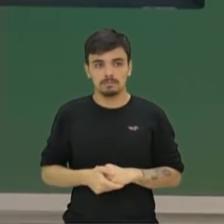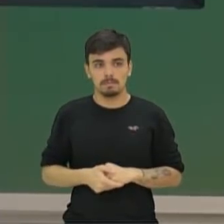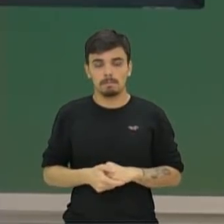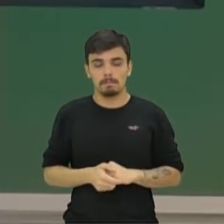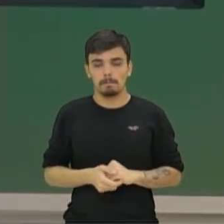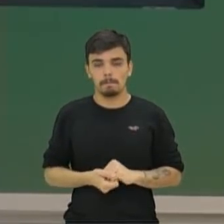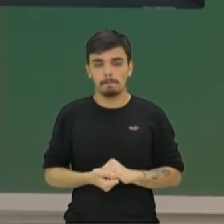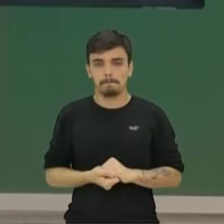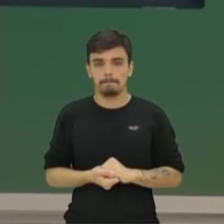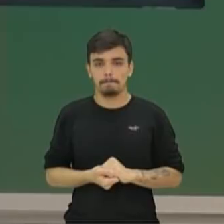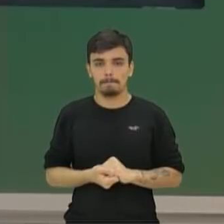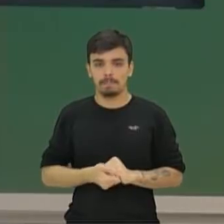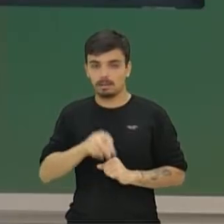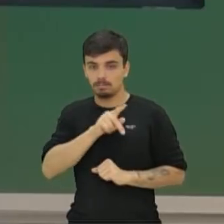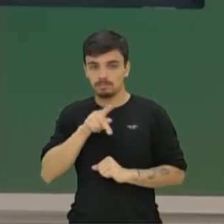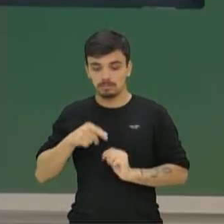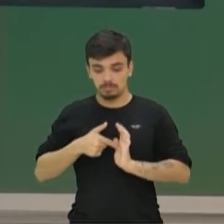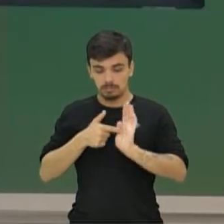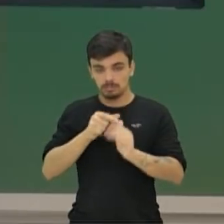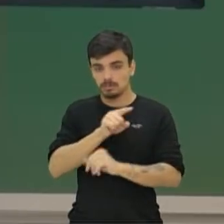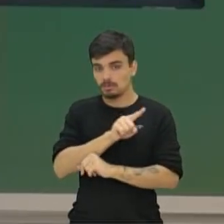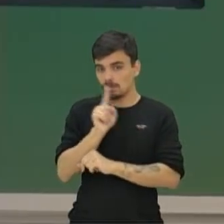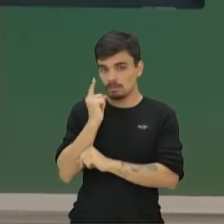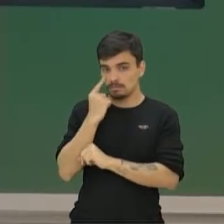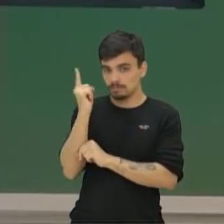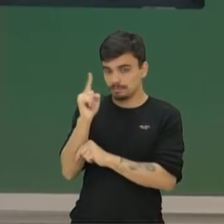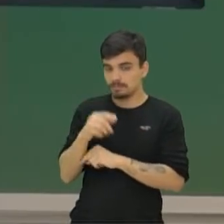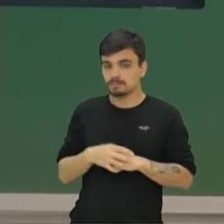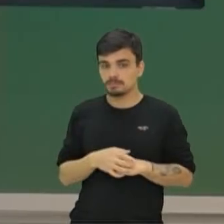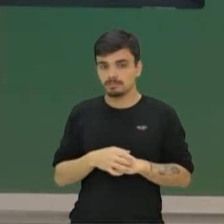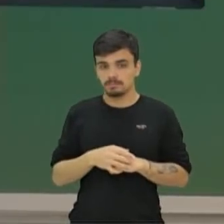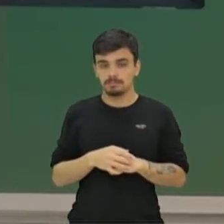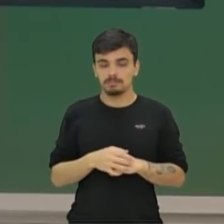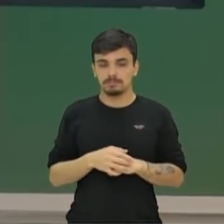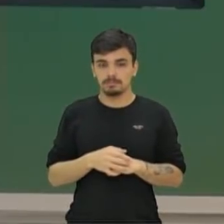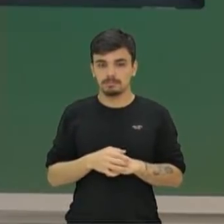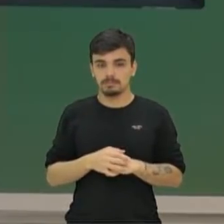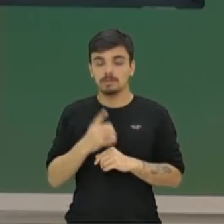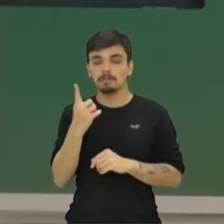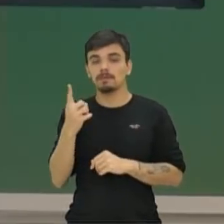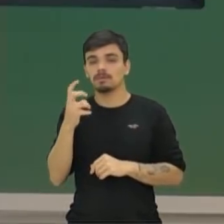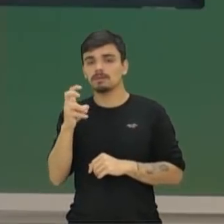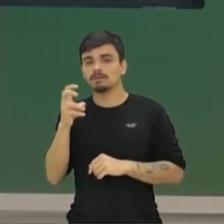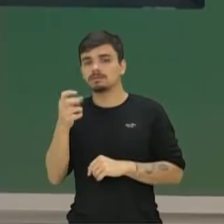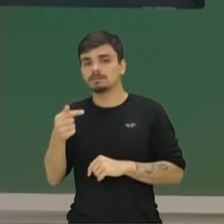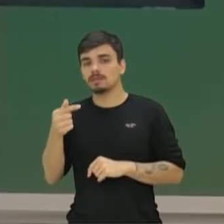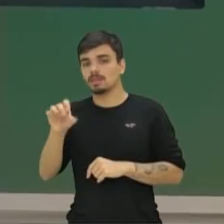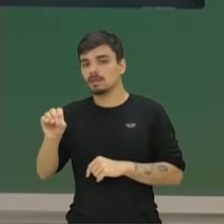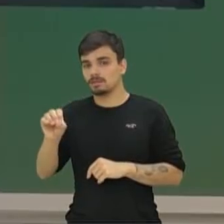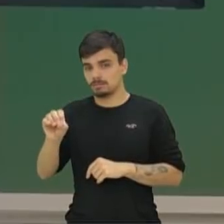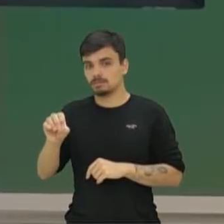lá, a professora trouxe uma foto dele também, a obra de Fernão Gomes de